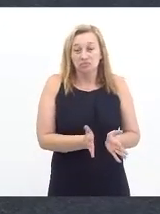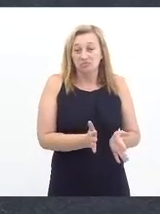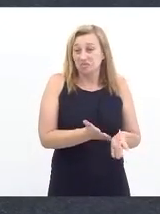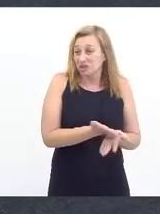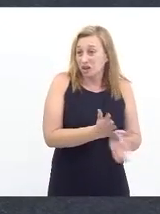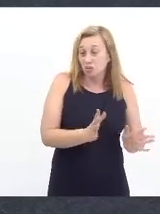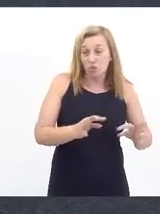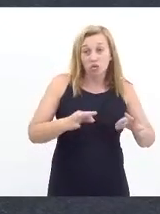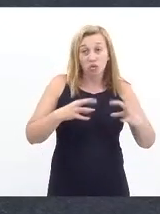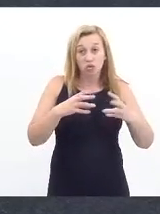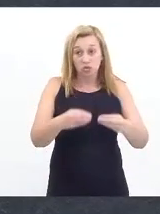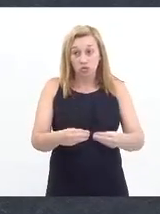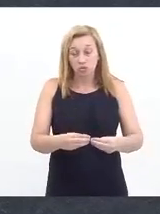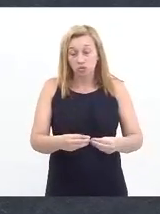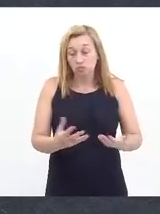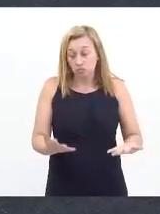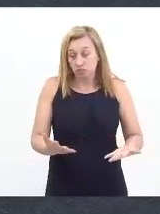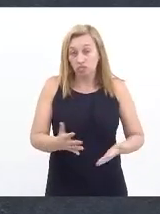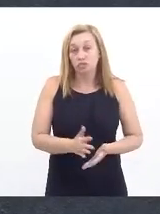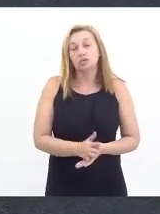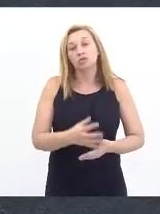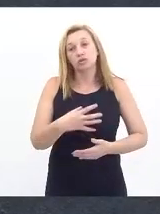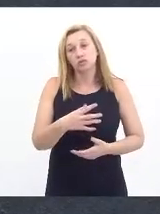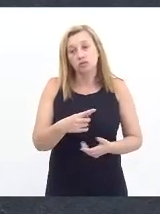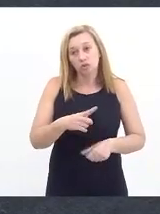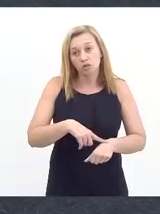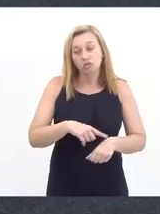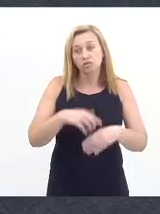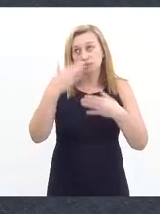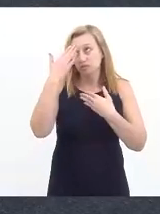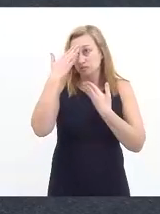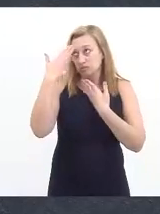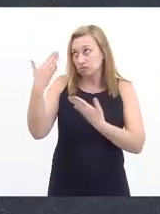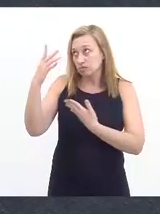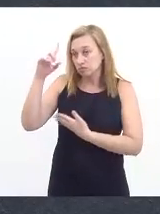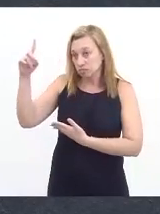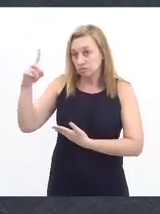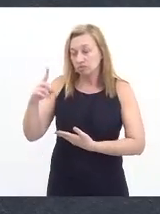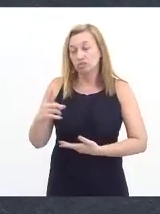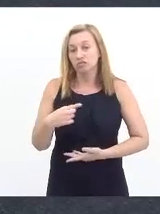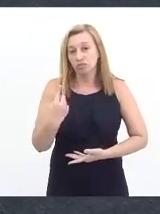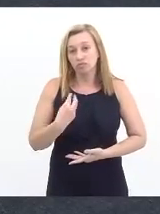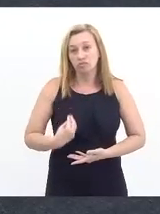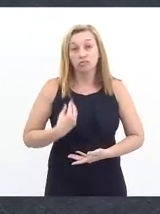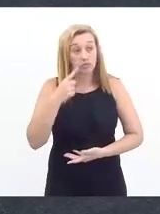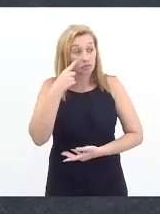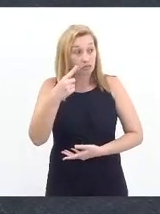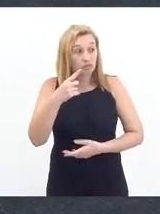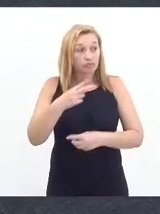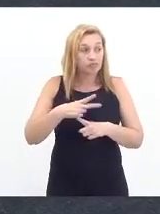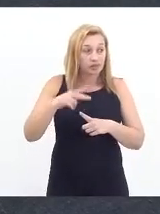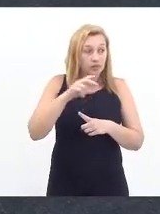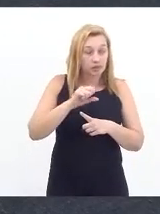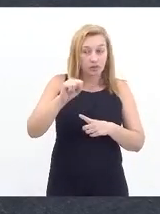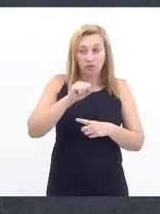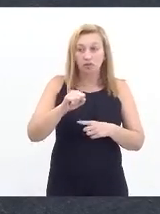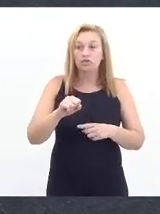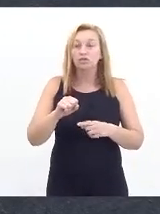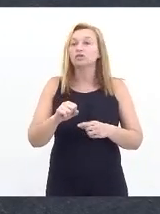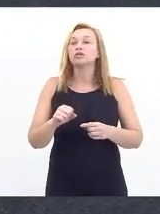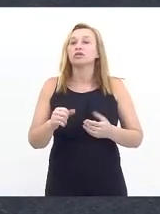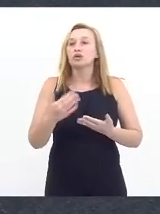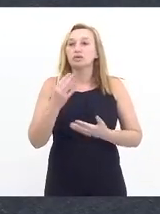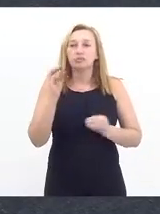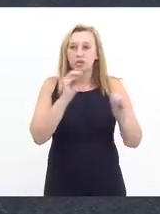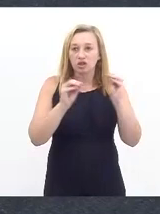tudo, eles estavam pulando de galho em galho. Então é nesse momento que a gente tem que agradecer a Deus, né? Estamos aqui, ver essa vitória dos funcionários da área da saúde. Um beijo, Tia